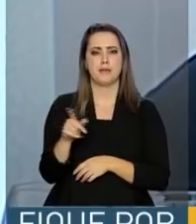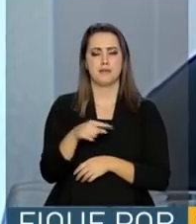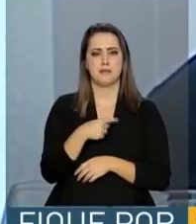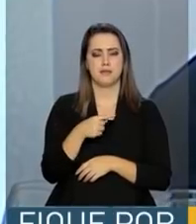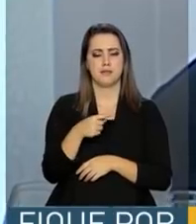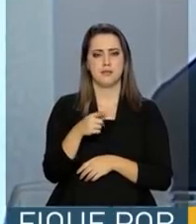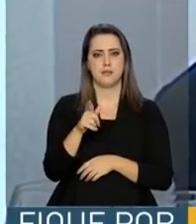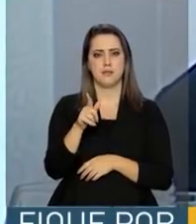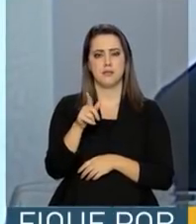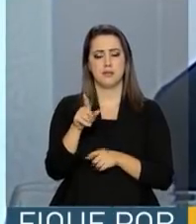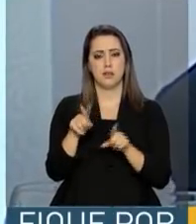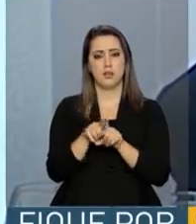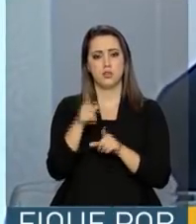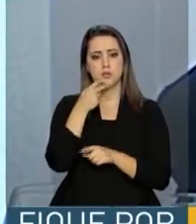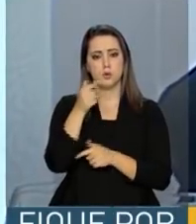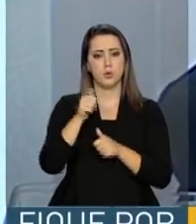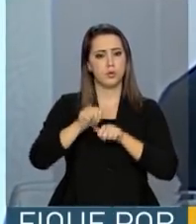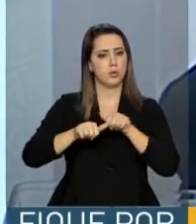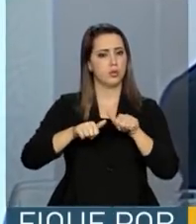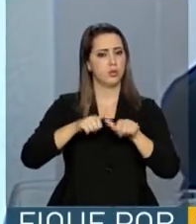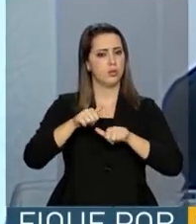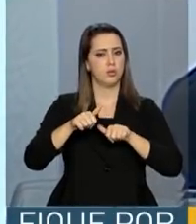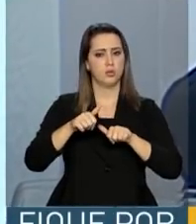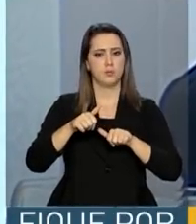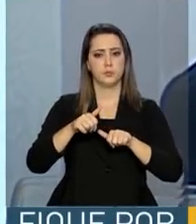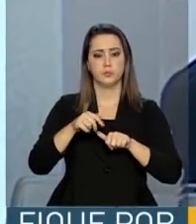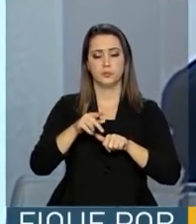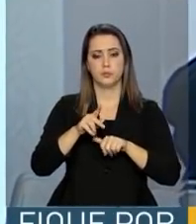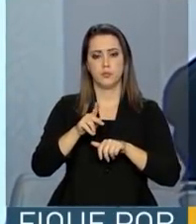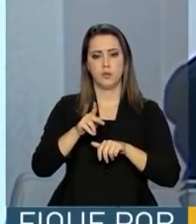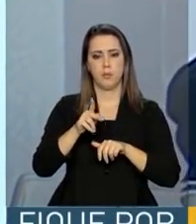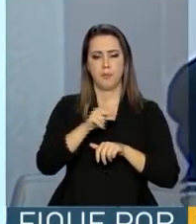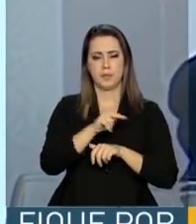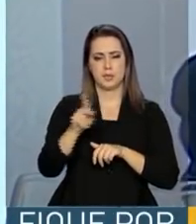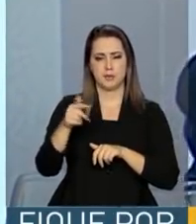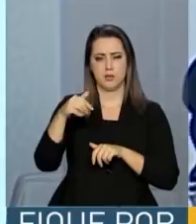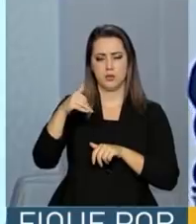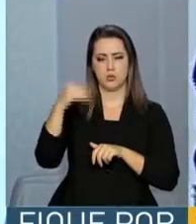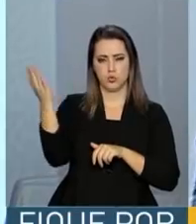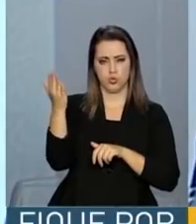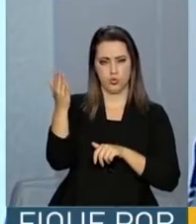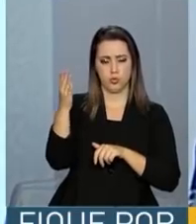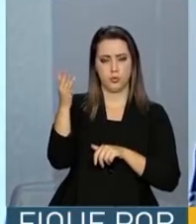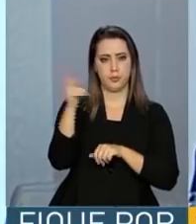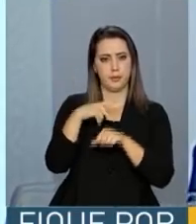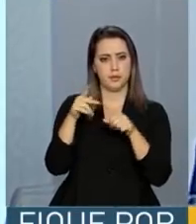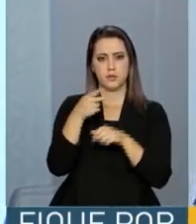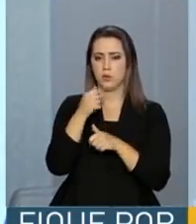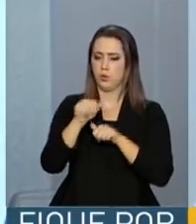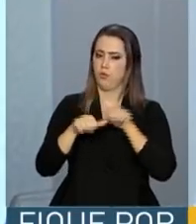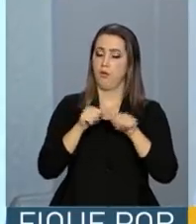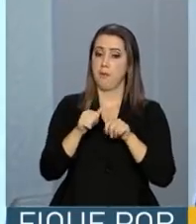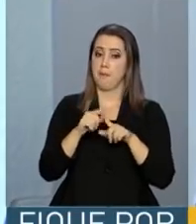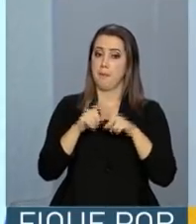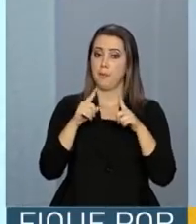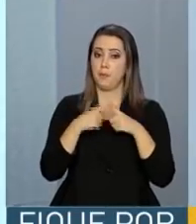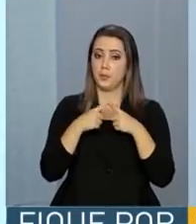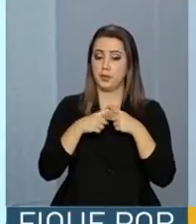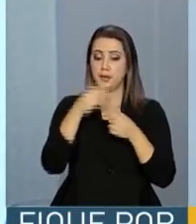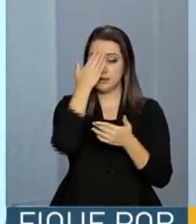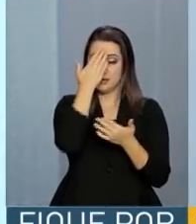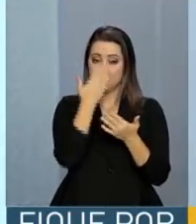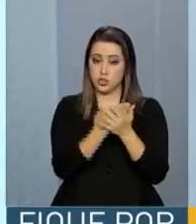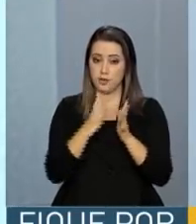dizendo que não iria alterar eles são grandes fornecedores e consumidores da carne vai alterar em homenagem ao brasil porque confiavam nos